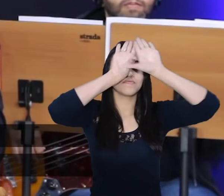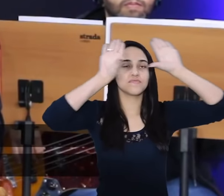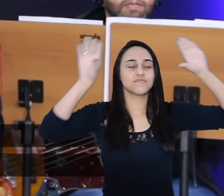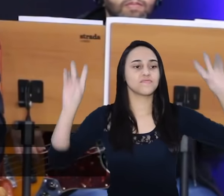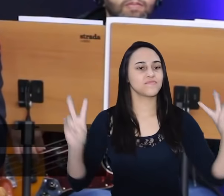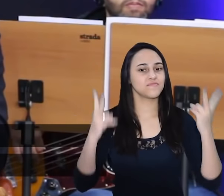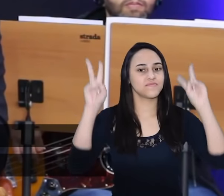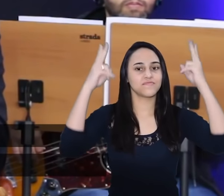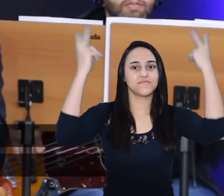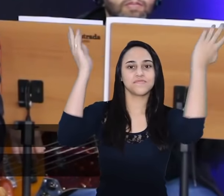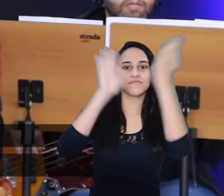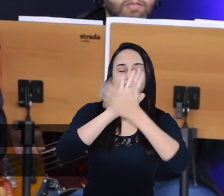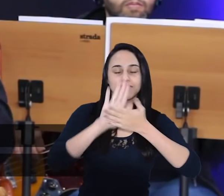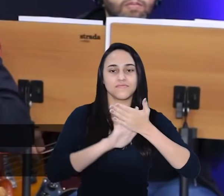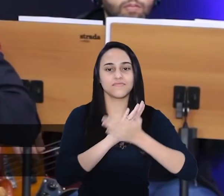mãos.